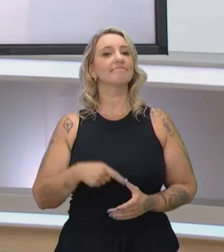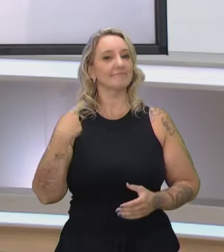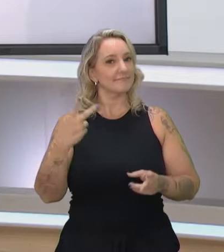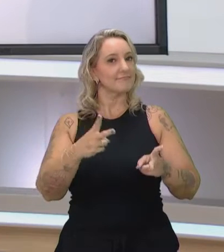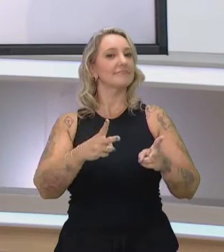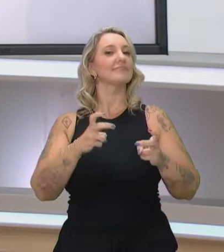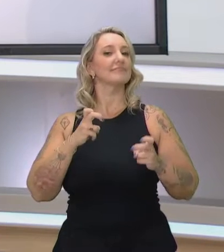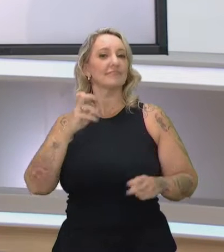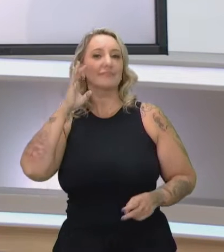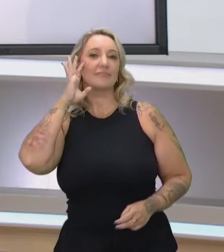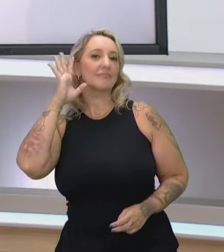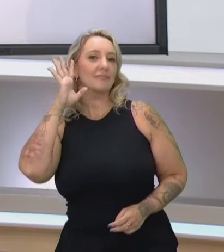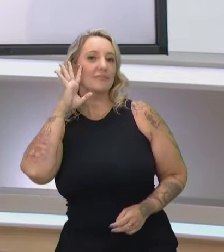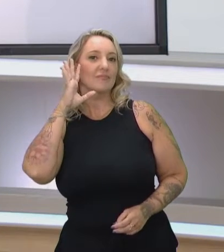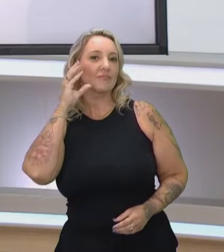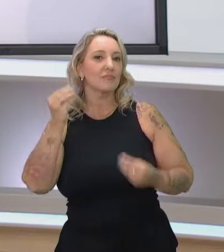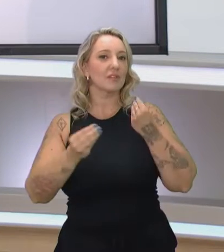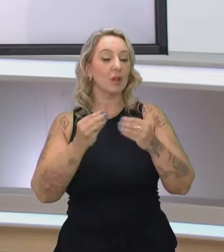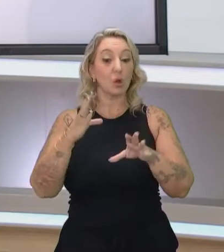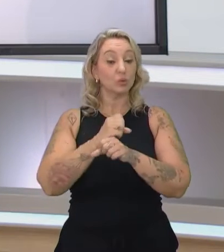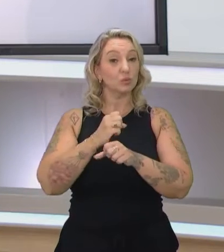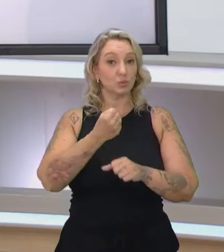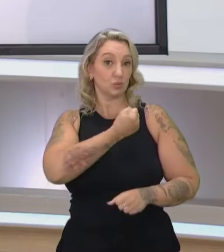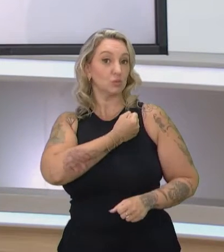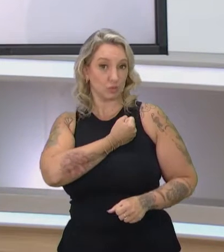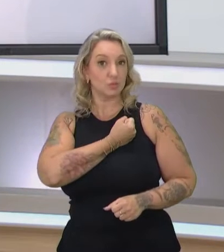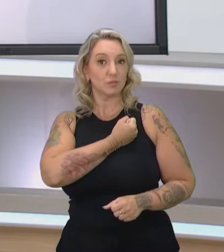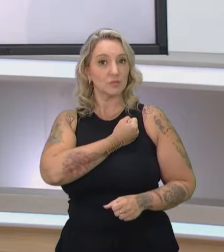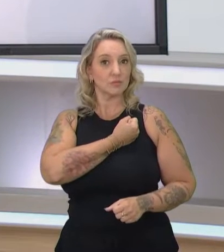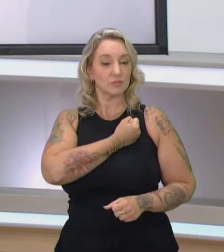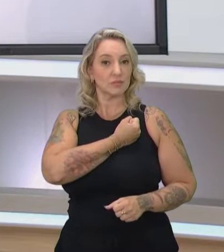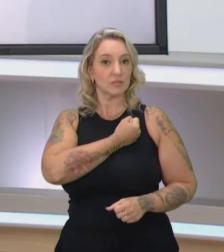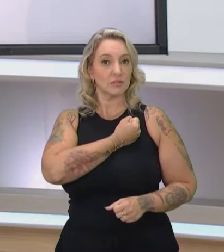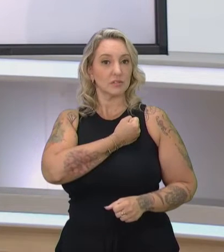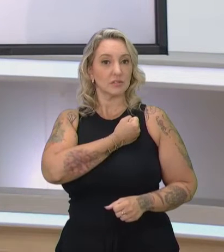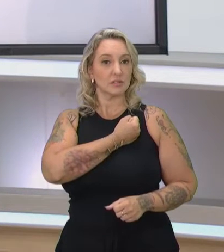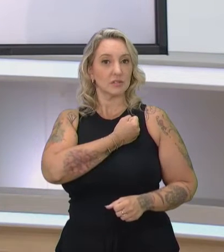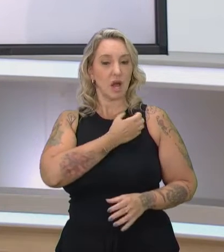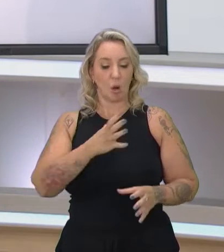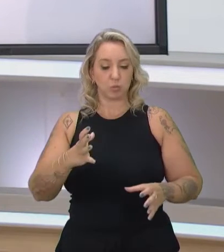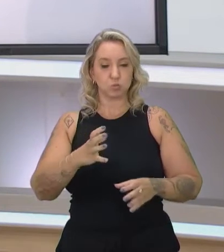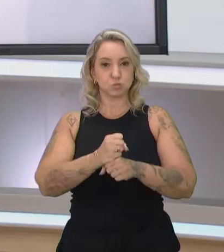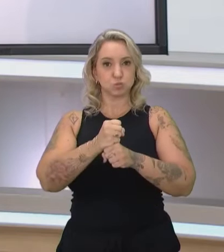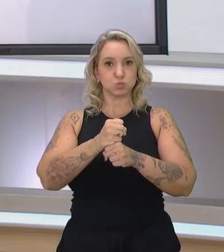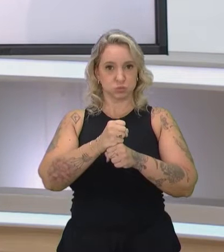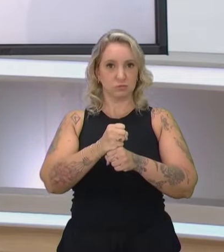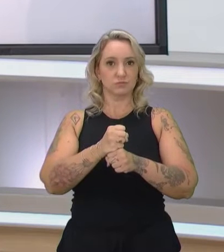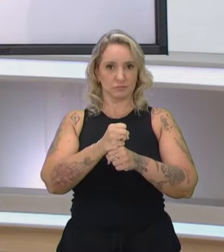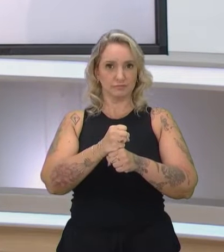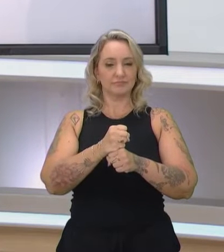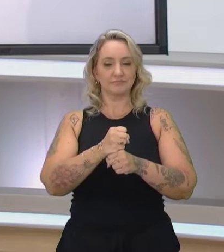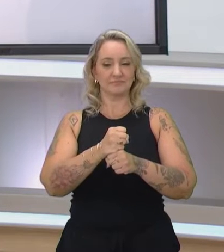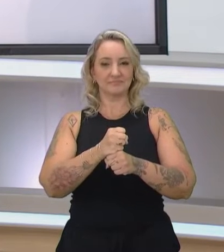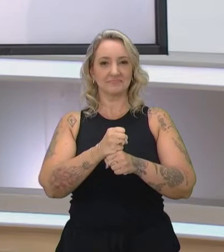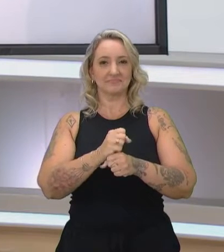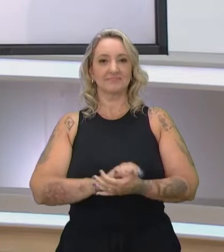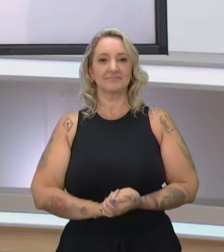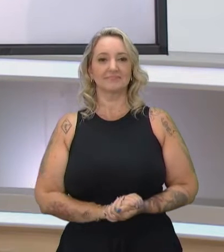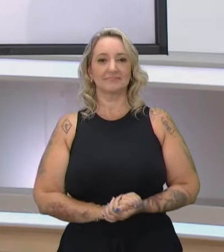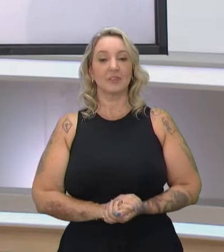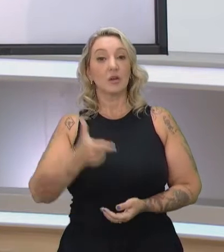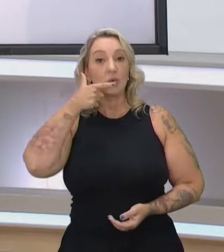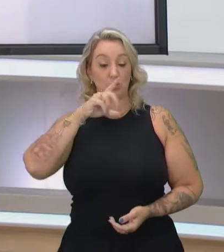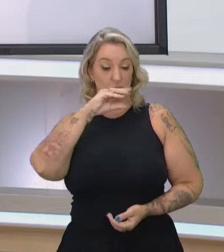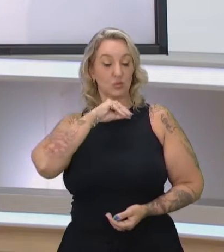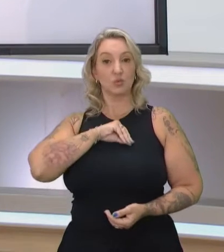perceber e refletir em números esse montante aí, essa receita que a gente recebe